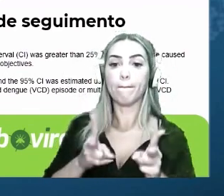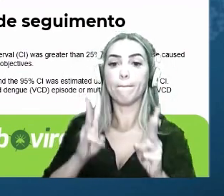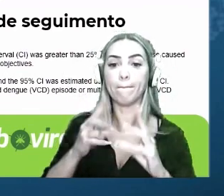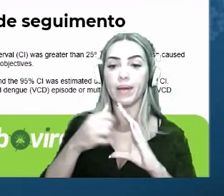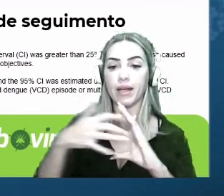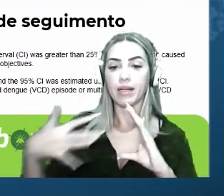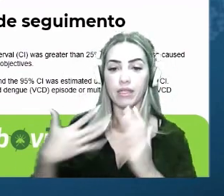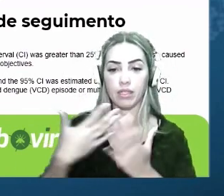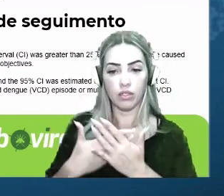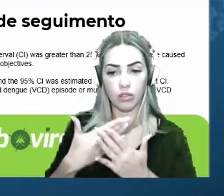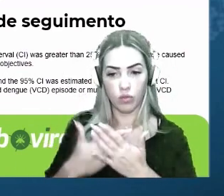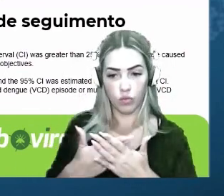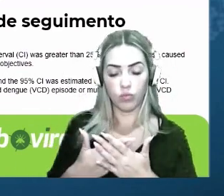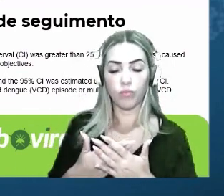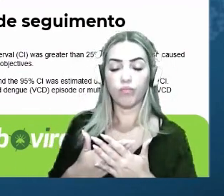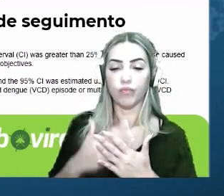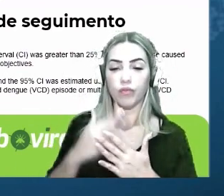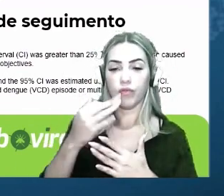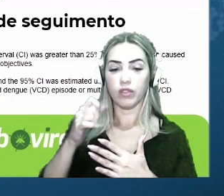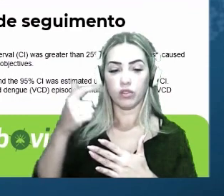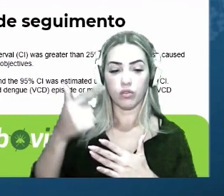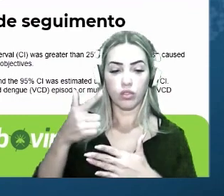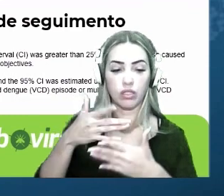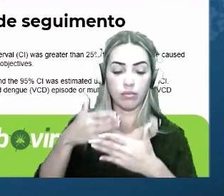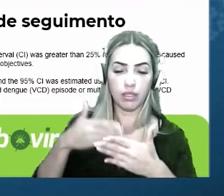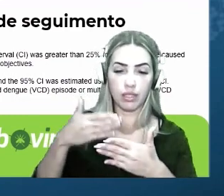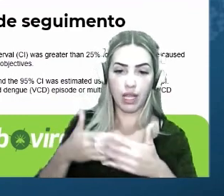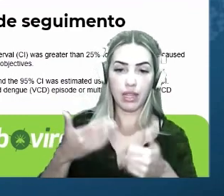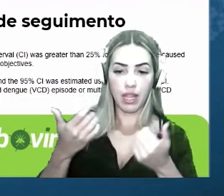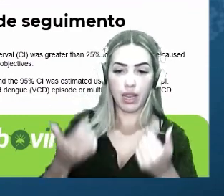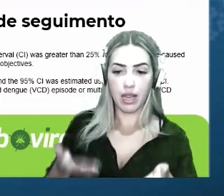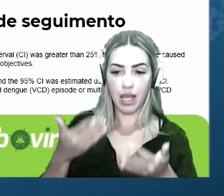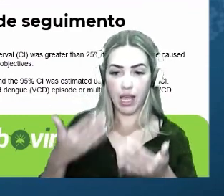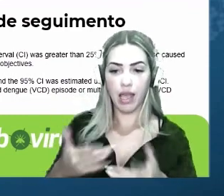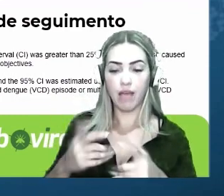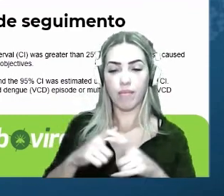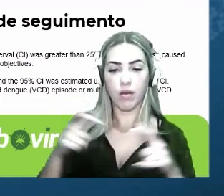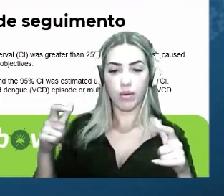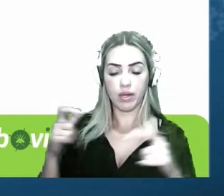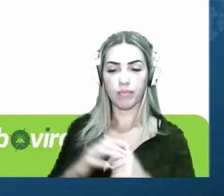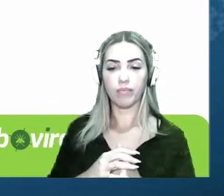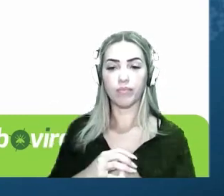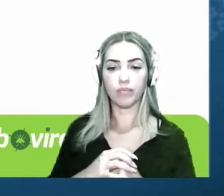2, autolimitado e leve na grande maioria dos casos.